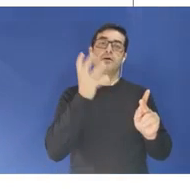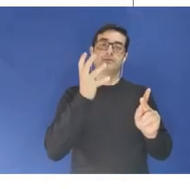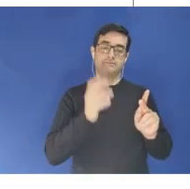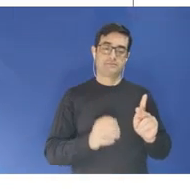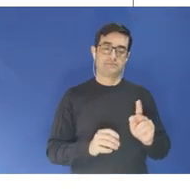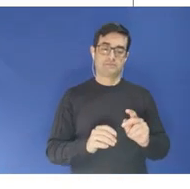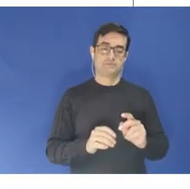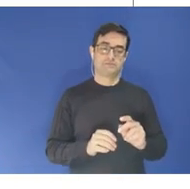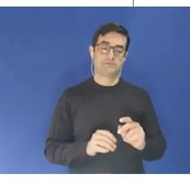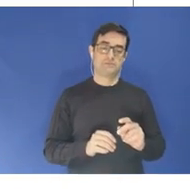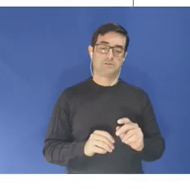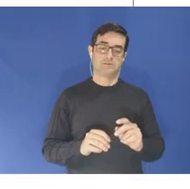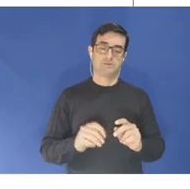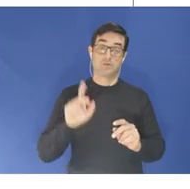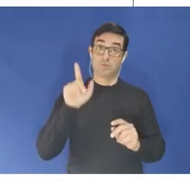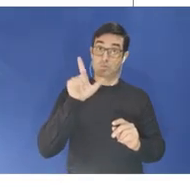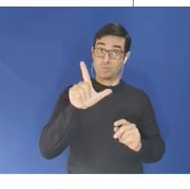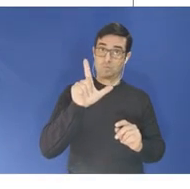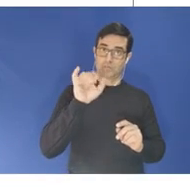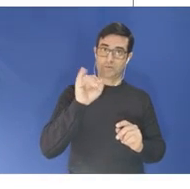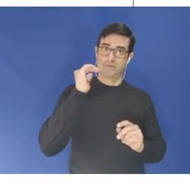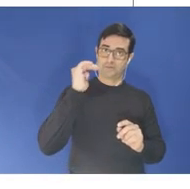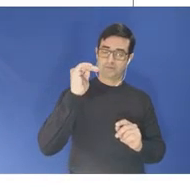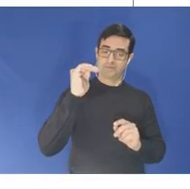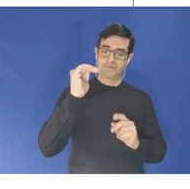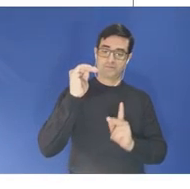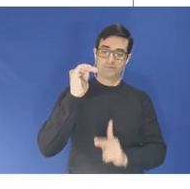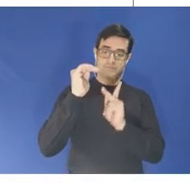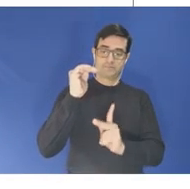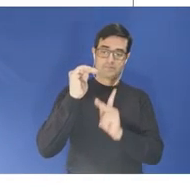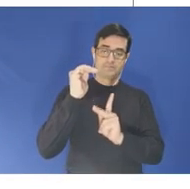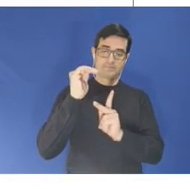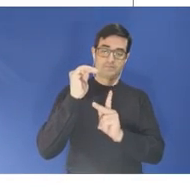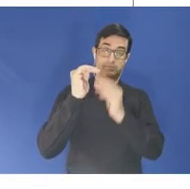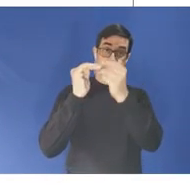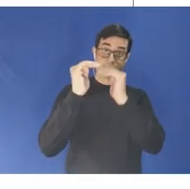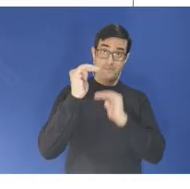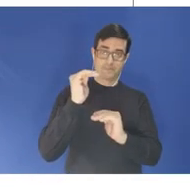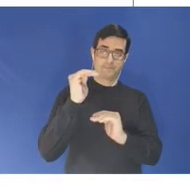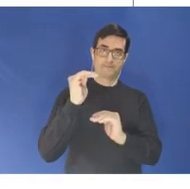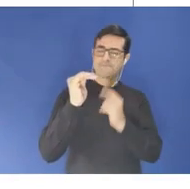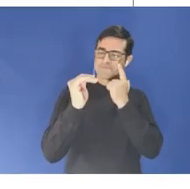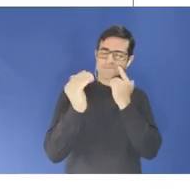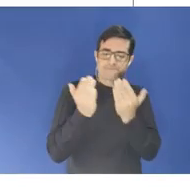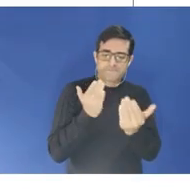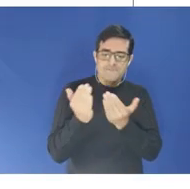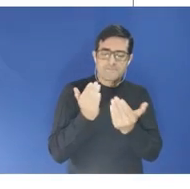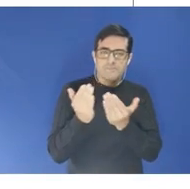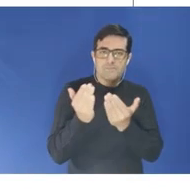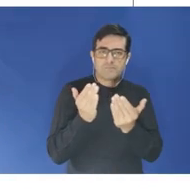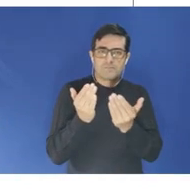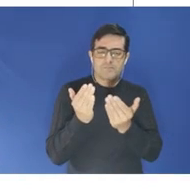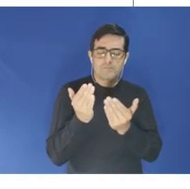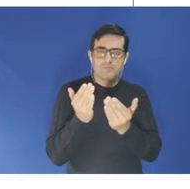que acontece? Ó? O lítio está aqui e o potássio está aqui. Tá? Eu não tenho como